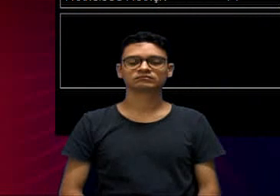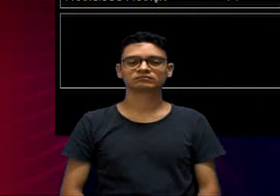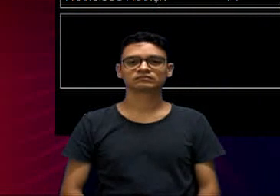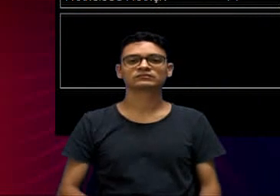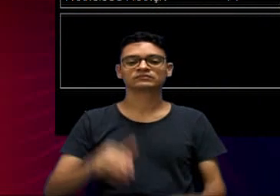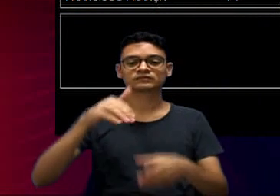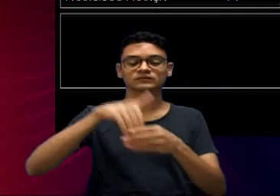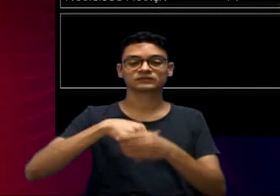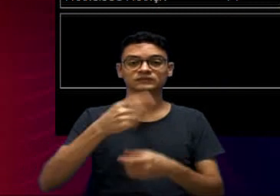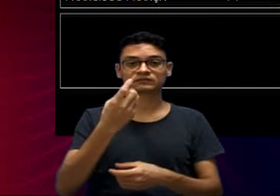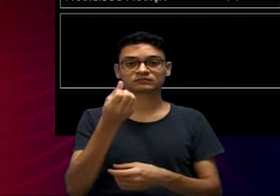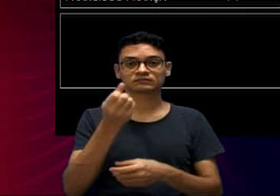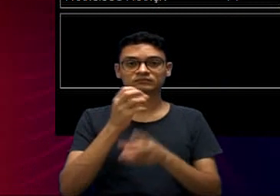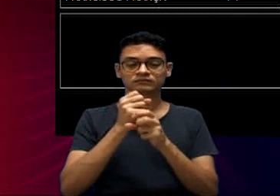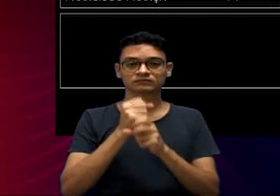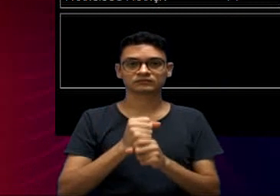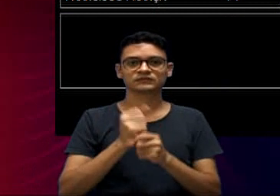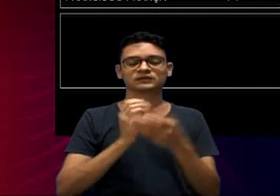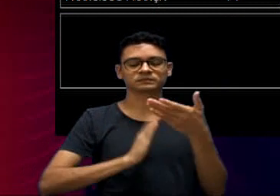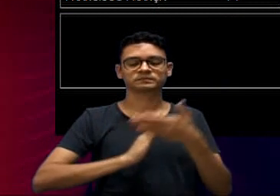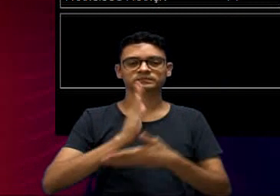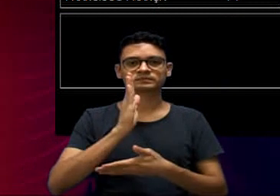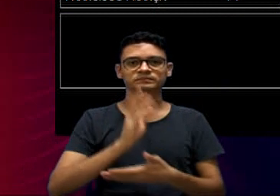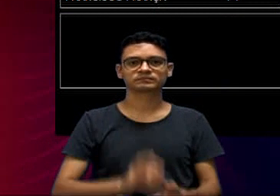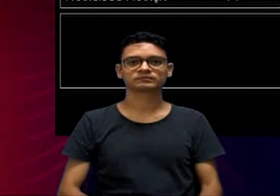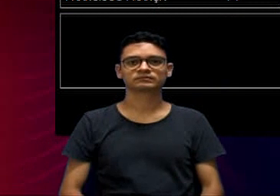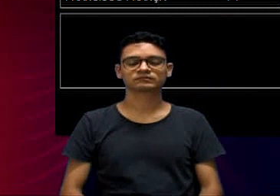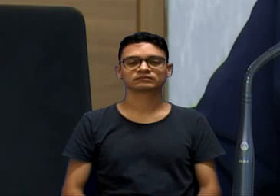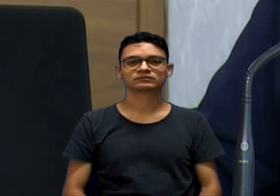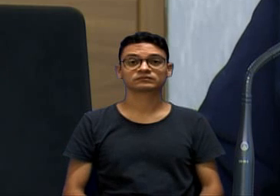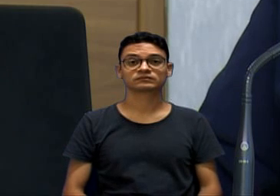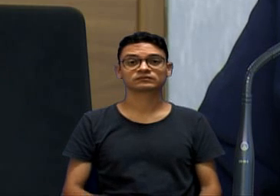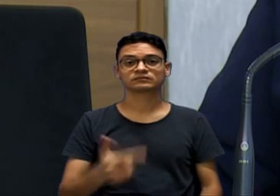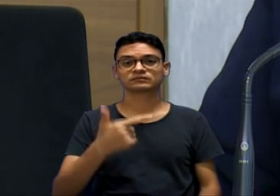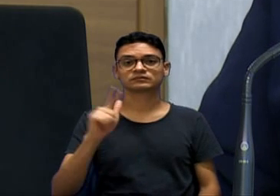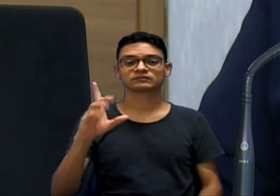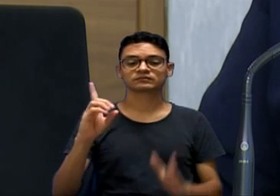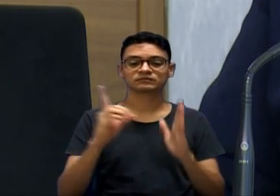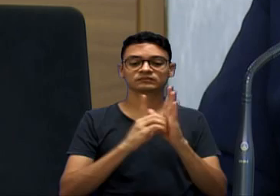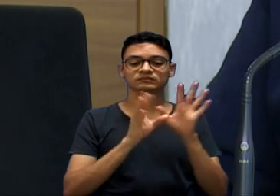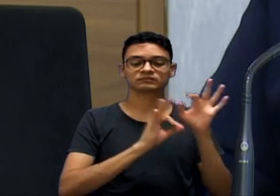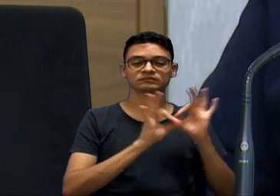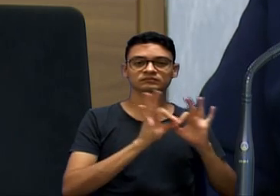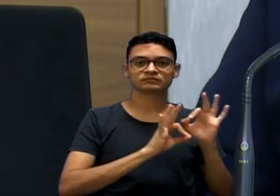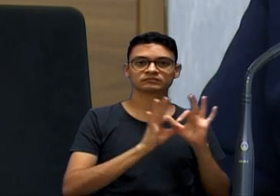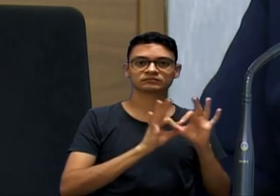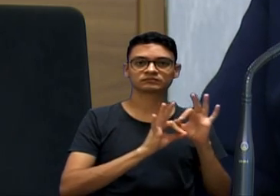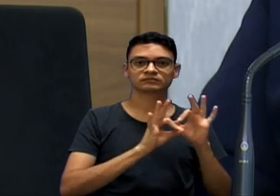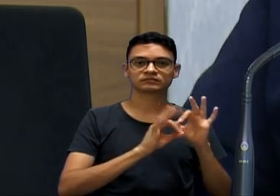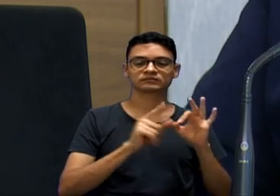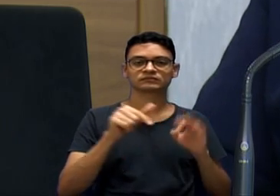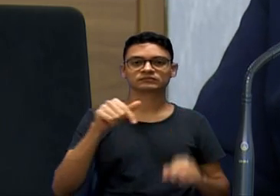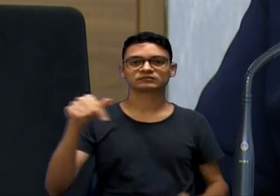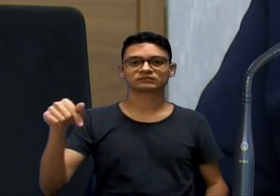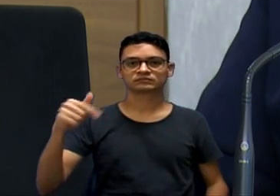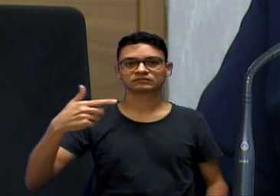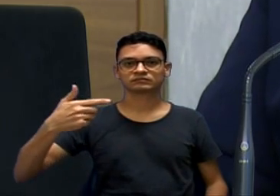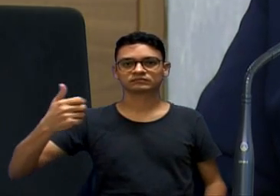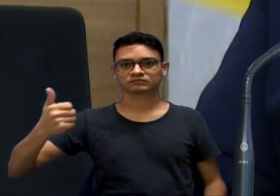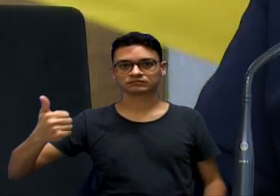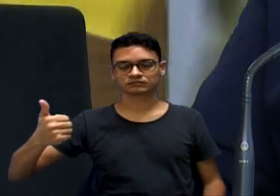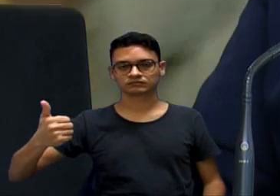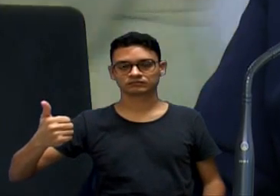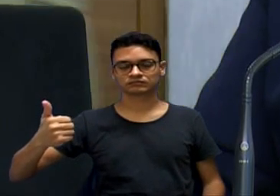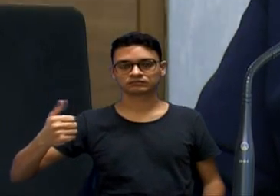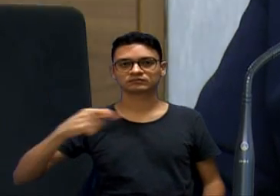Tendo obtido 16 votos, declarado aprovado. O próximo decreto legislativo é o 77/2021 do